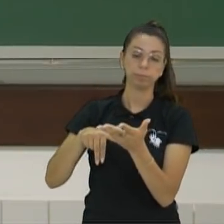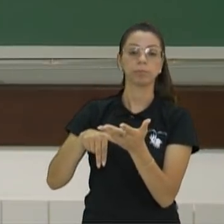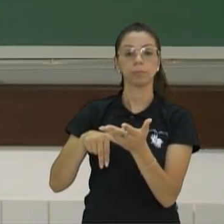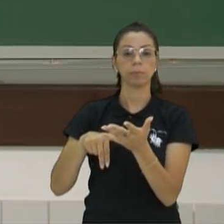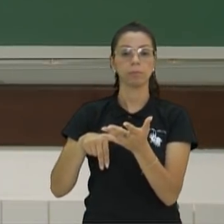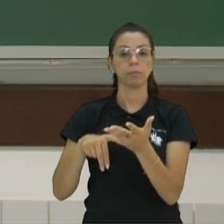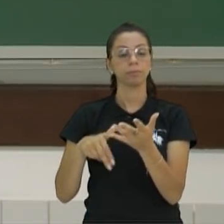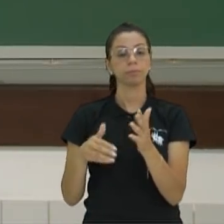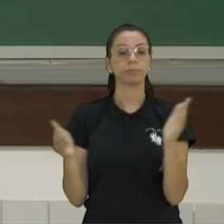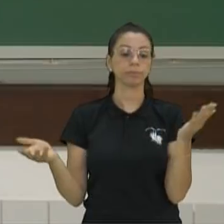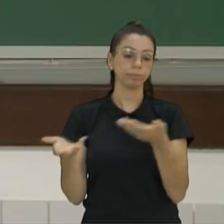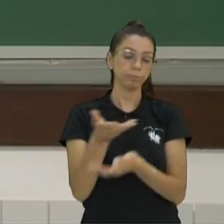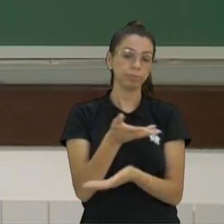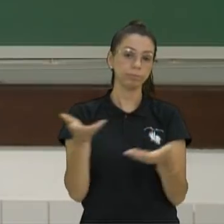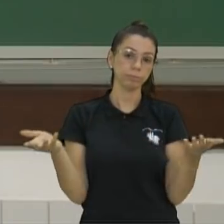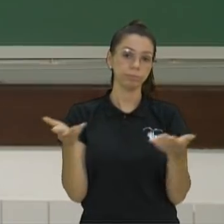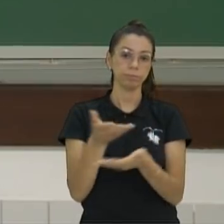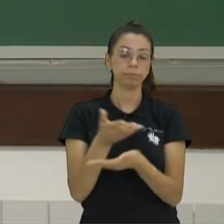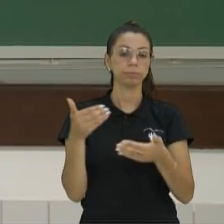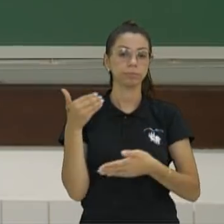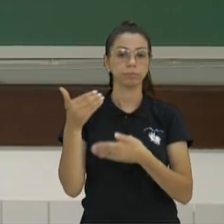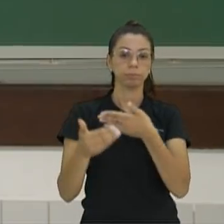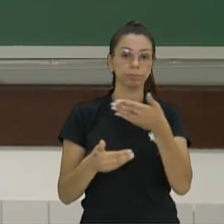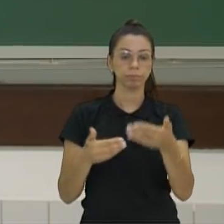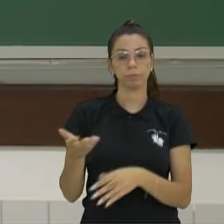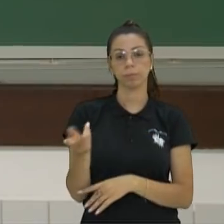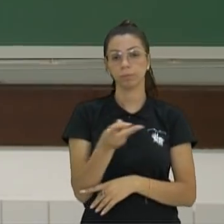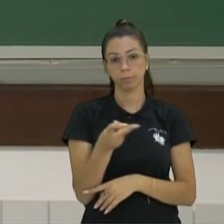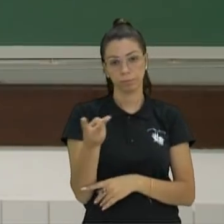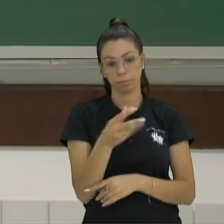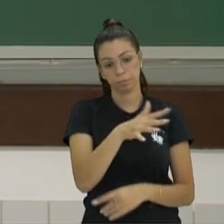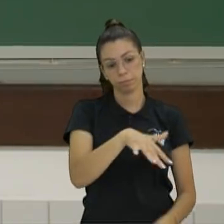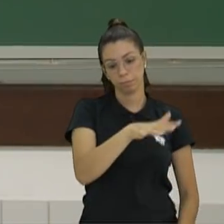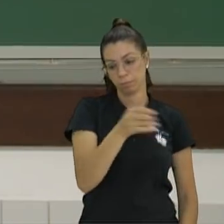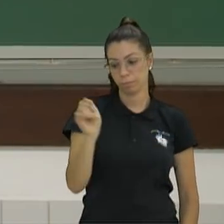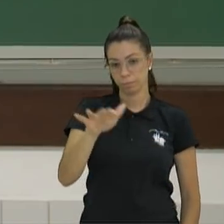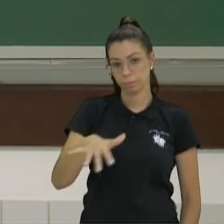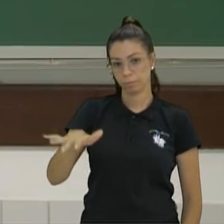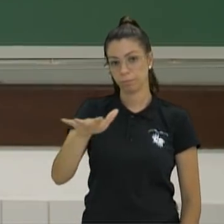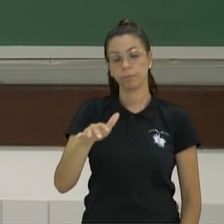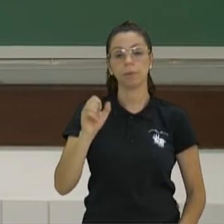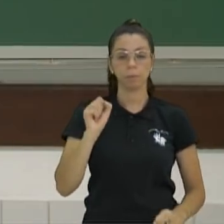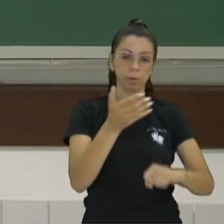acabam podendo ser desenvolvidas nos dois diferentes ambientes.